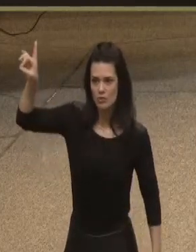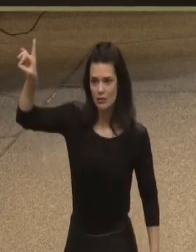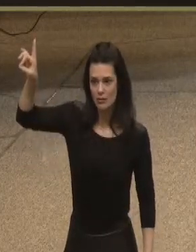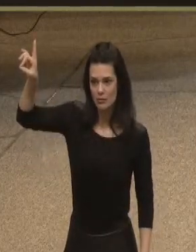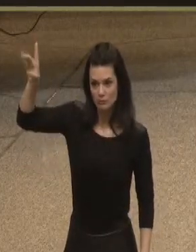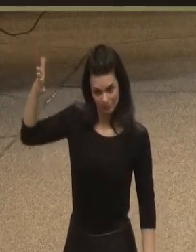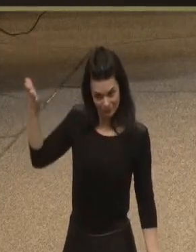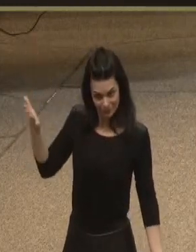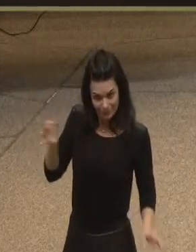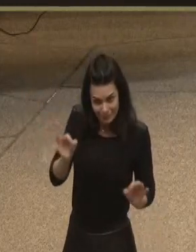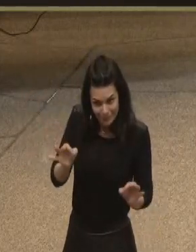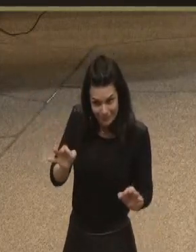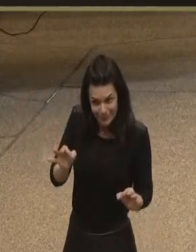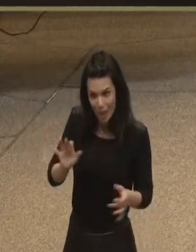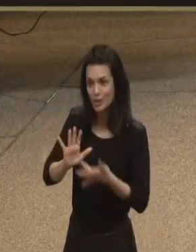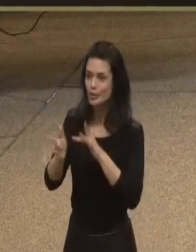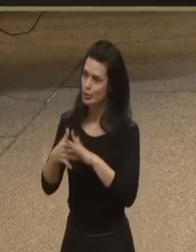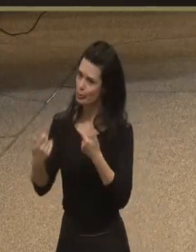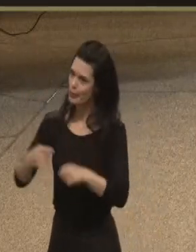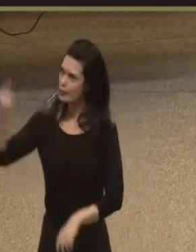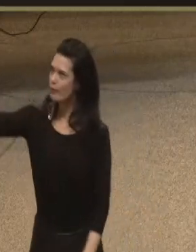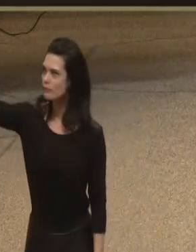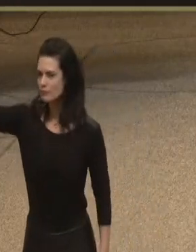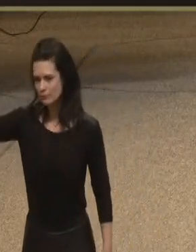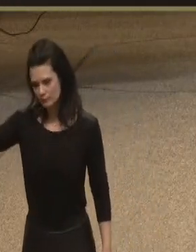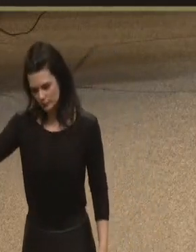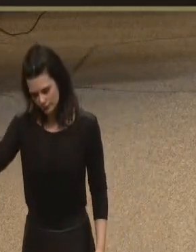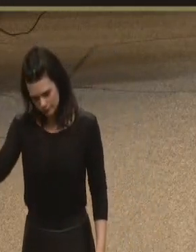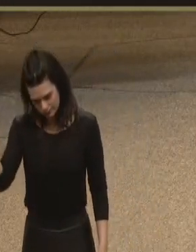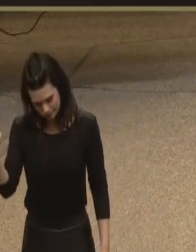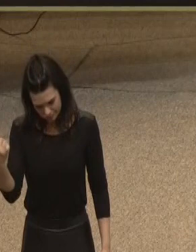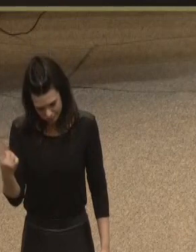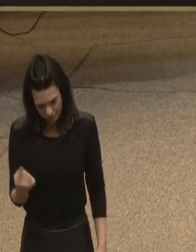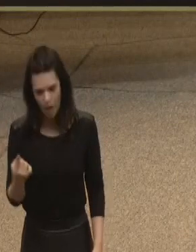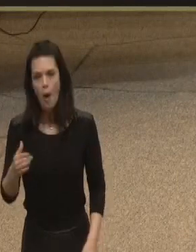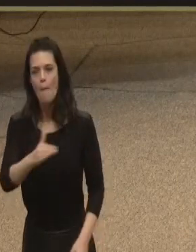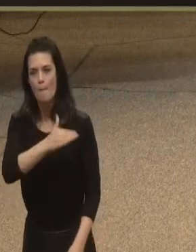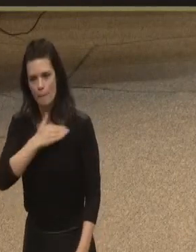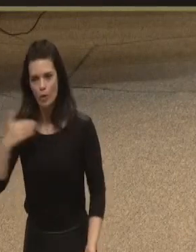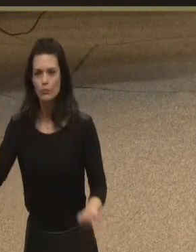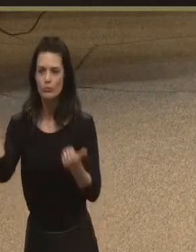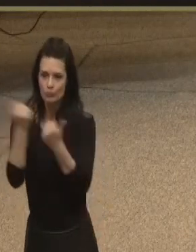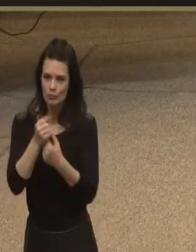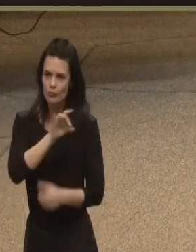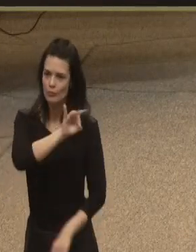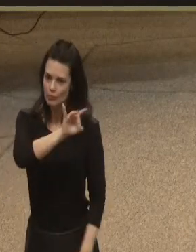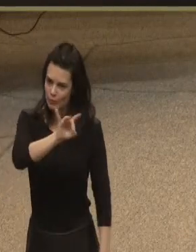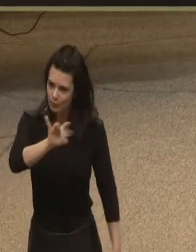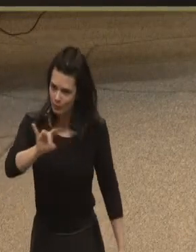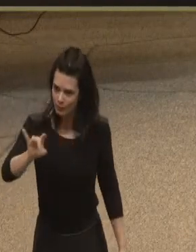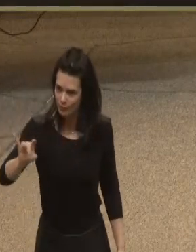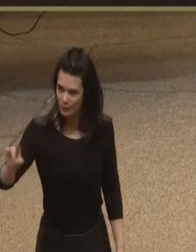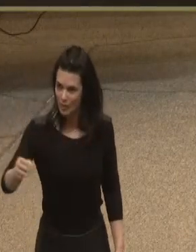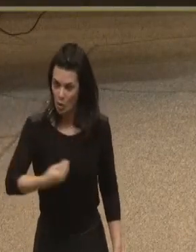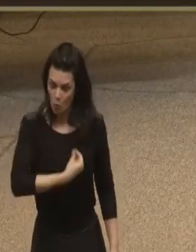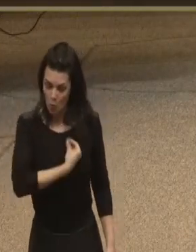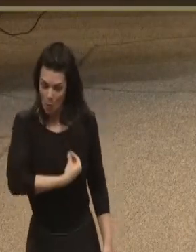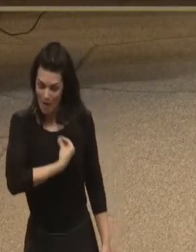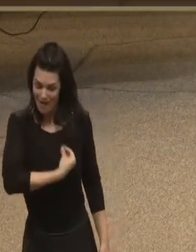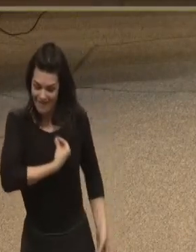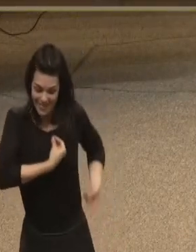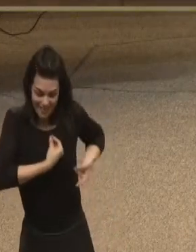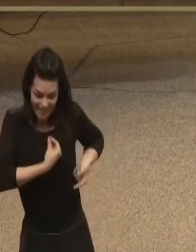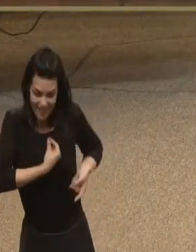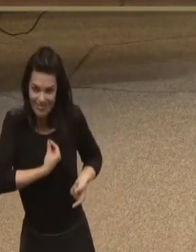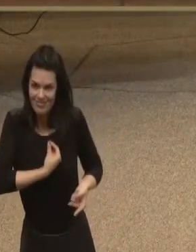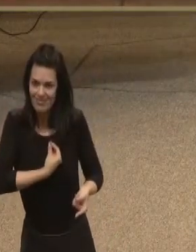nos oferecer. Muito mais do que uma vida boa e tranquila, Jesus veio nos oferecer uma vida